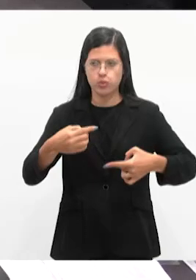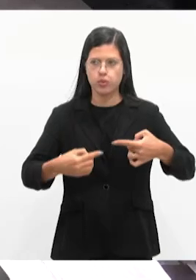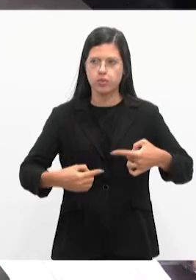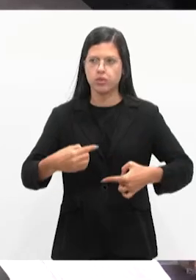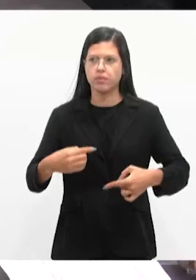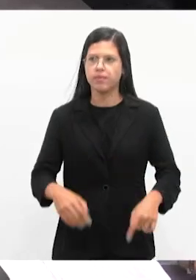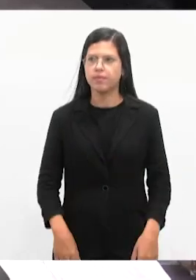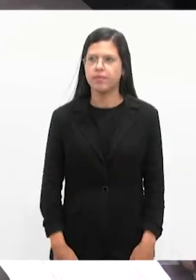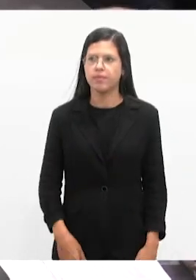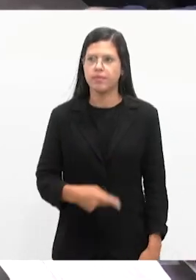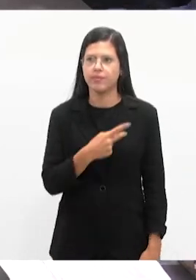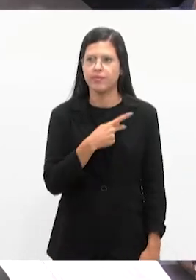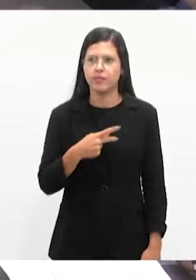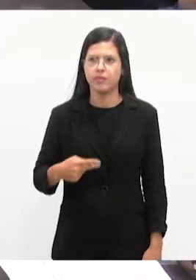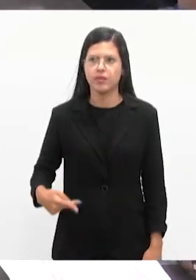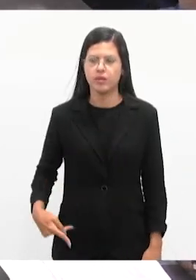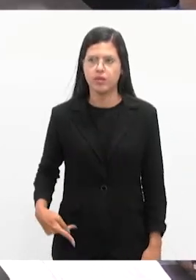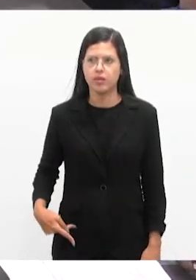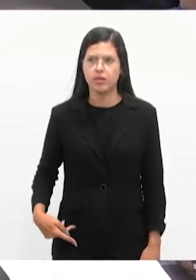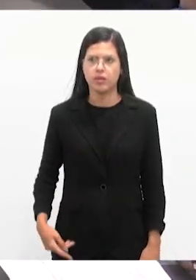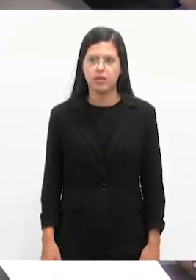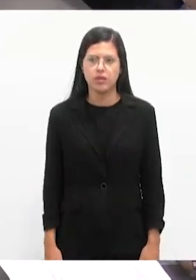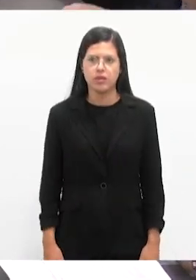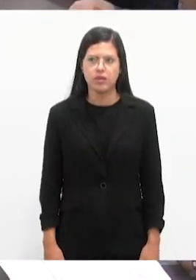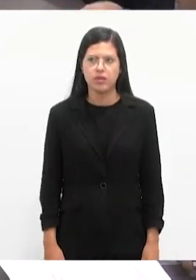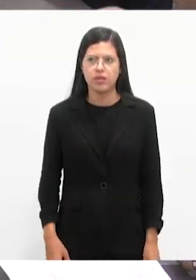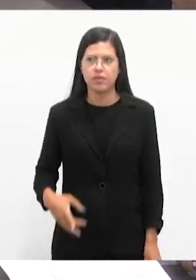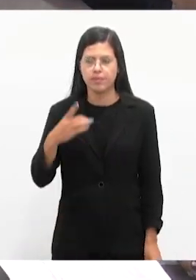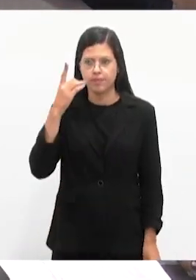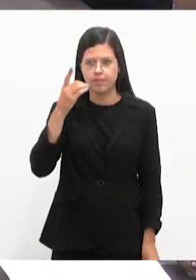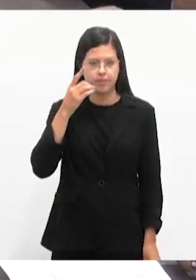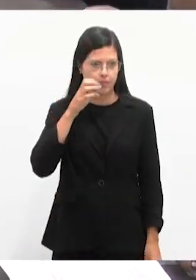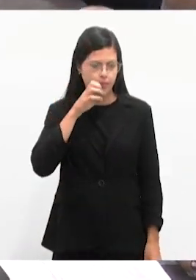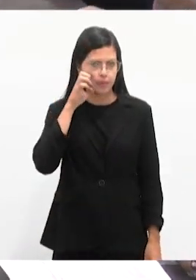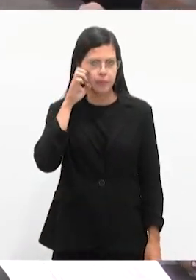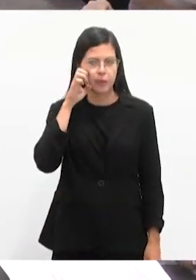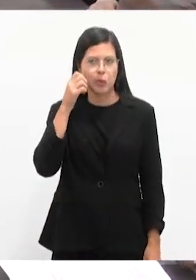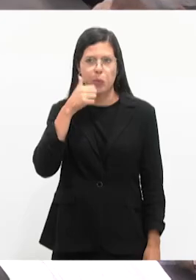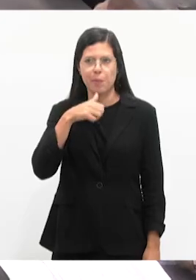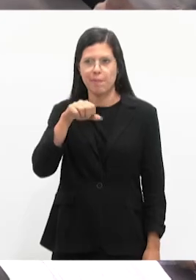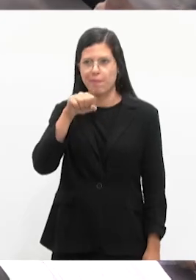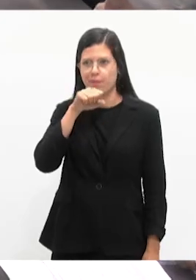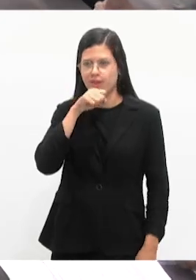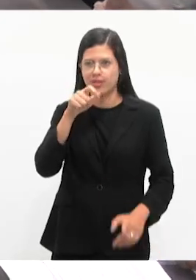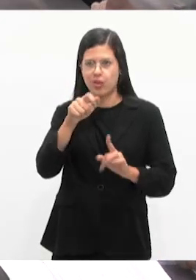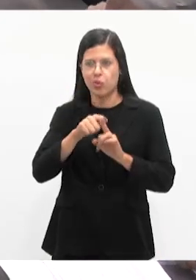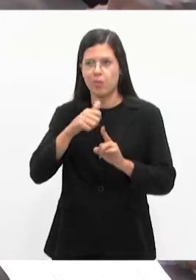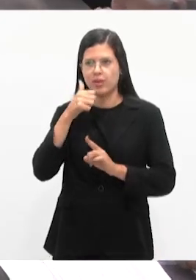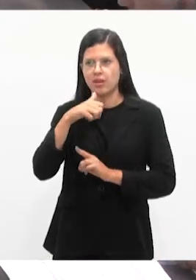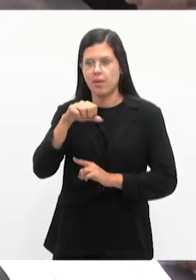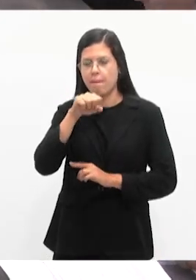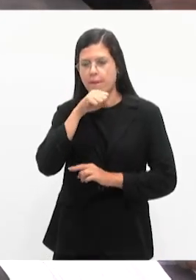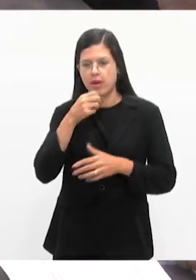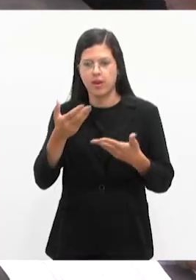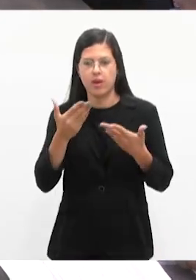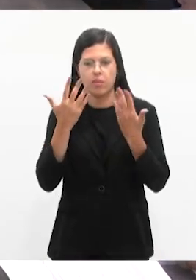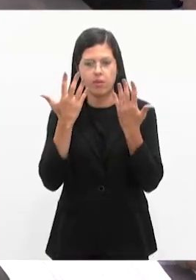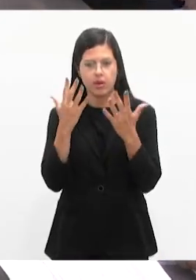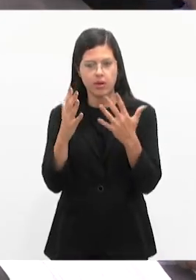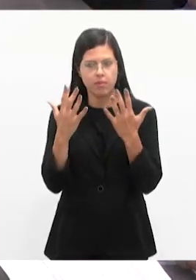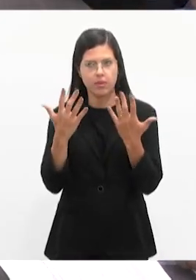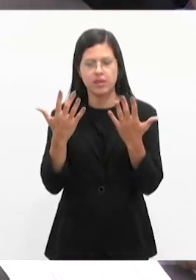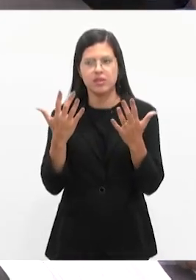Presidente. Deputada Élica. Eu, como mãe, a gente está aqui no mês das mães também, queria parabenizar imensamente,